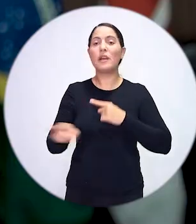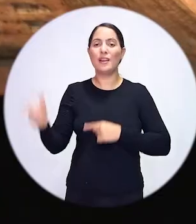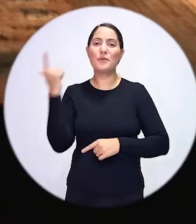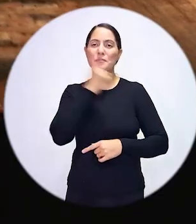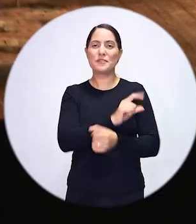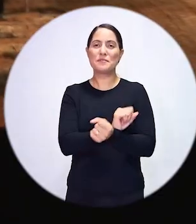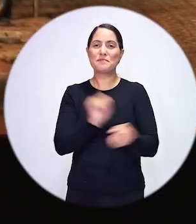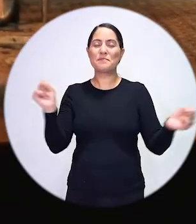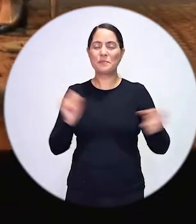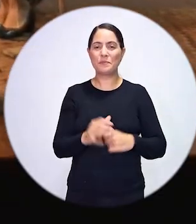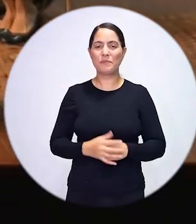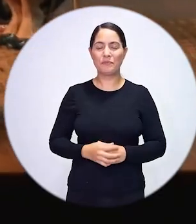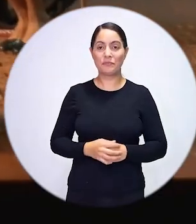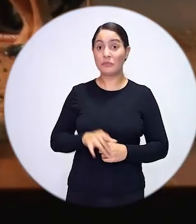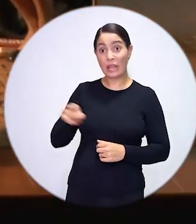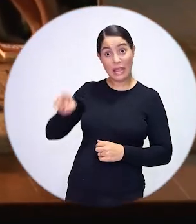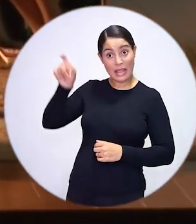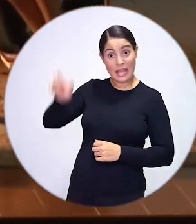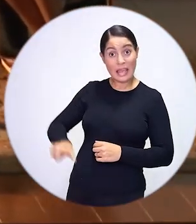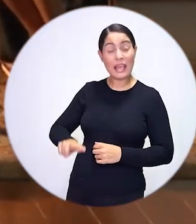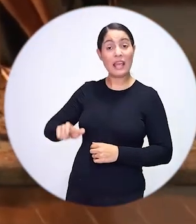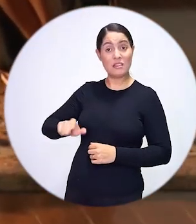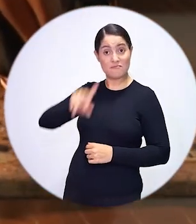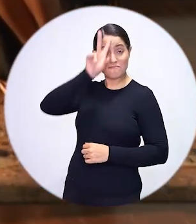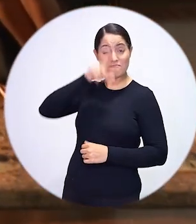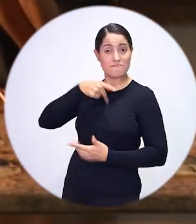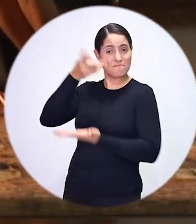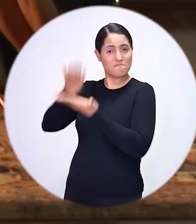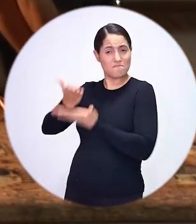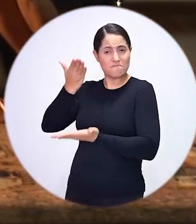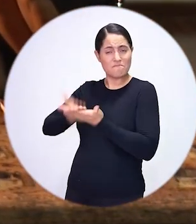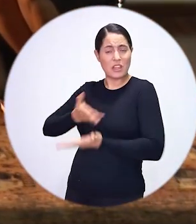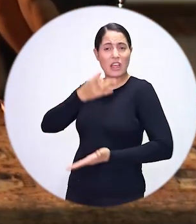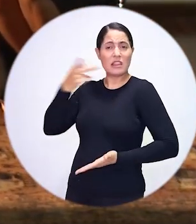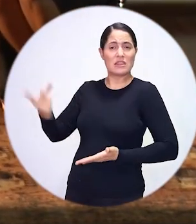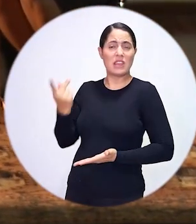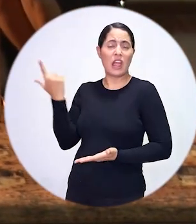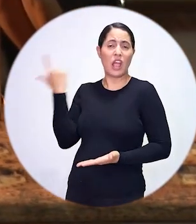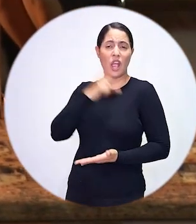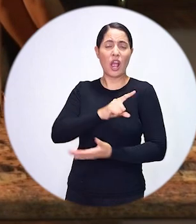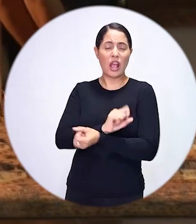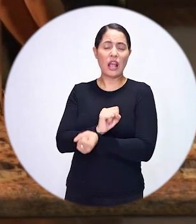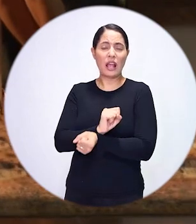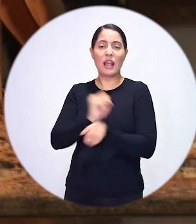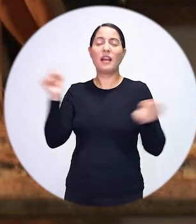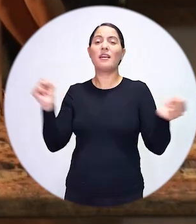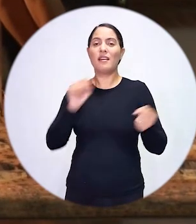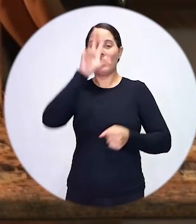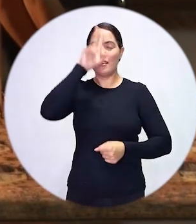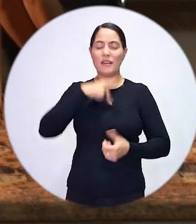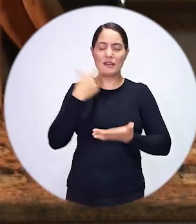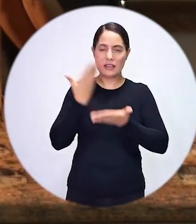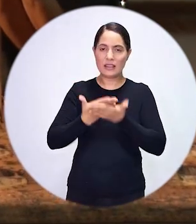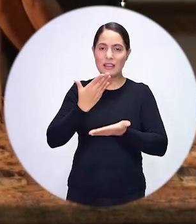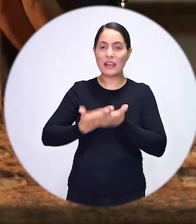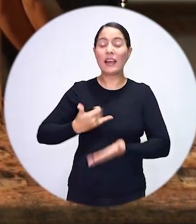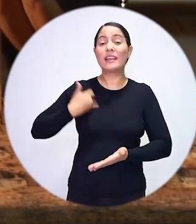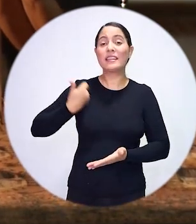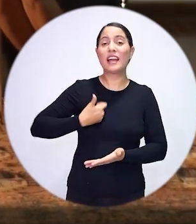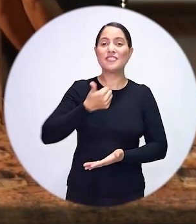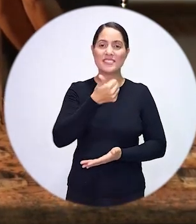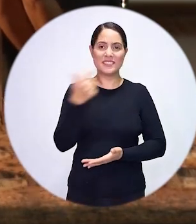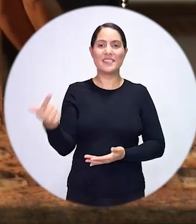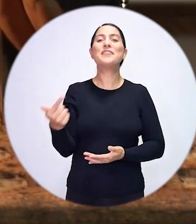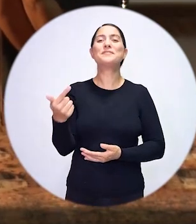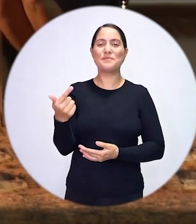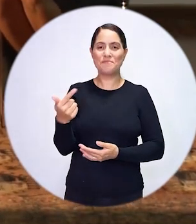delas. Autodidata, conquistou judicialmente sua própria liberdade depois de aprender a ler e escrever